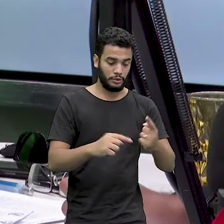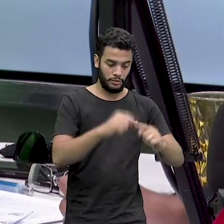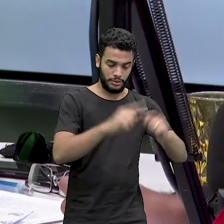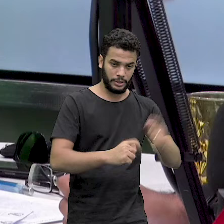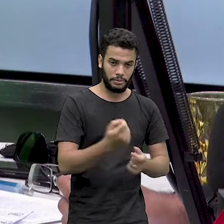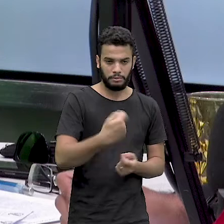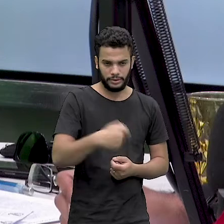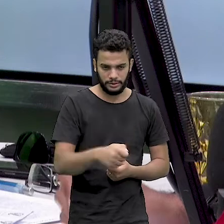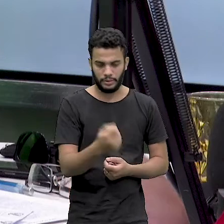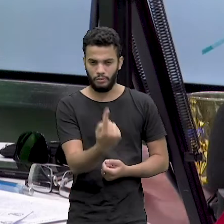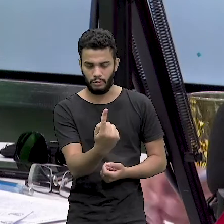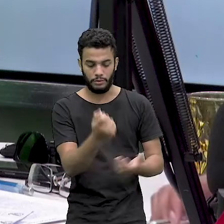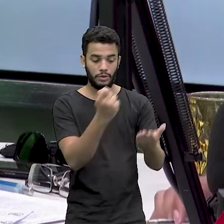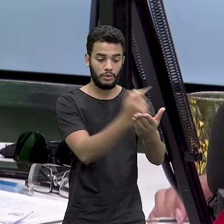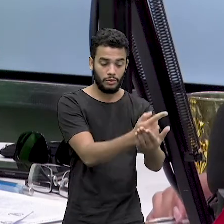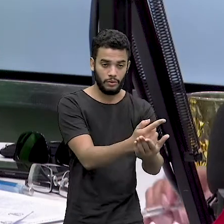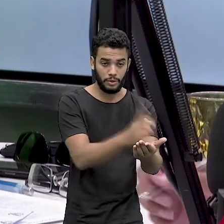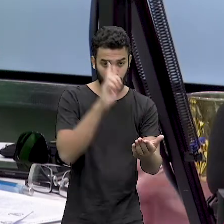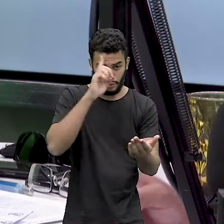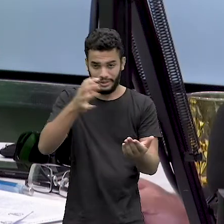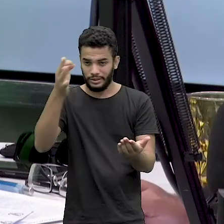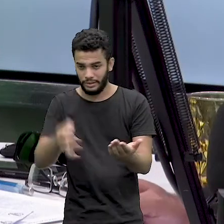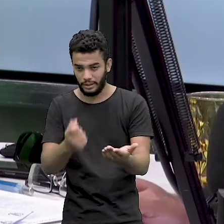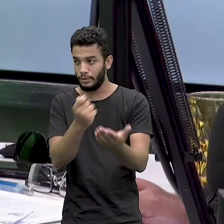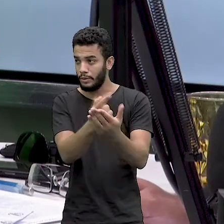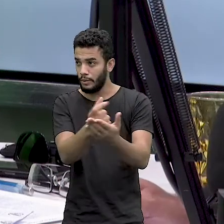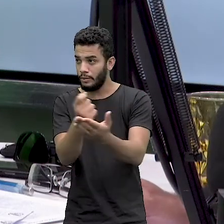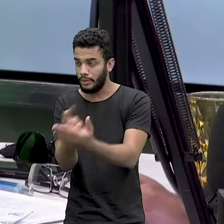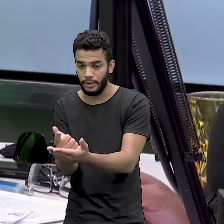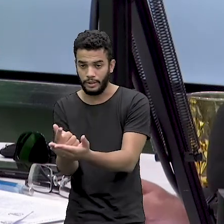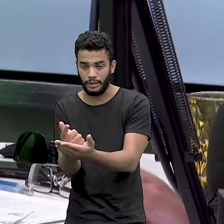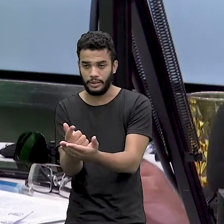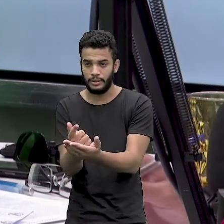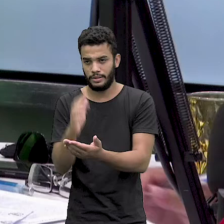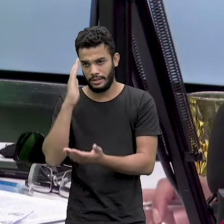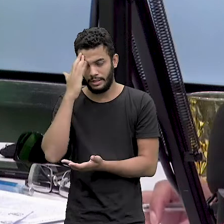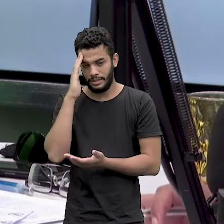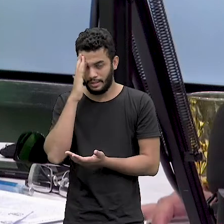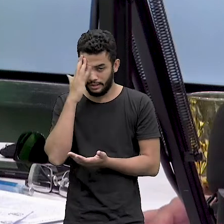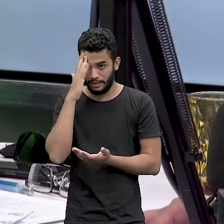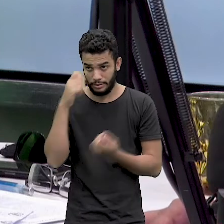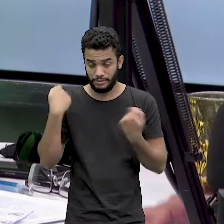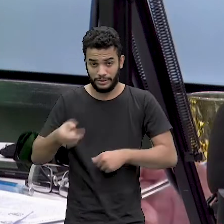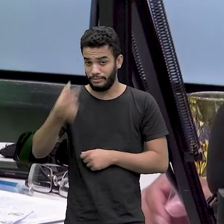certeza do que quer comprar, quando quer comprar e qual a utilidade daquilo, né? Essa